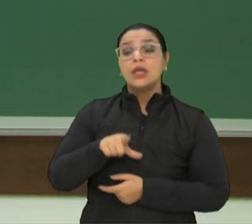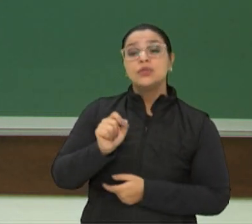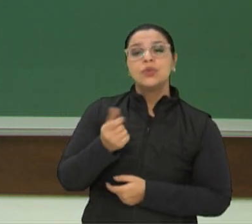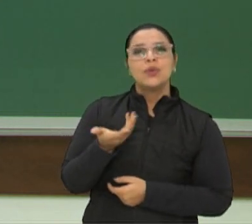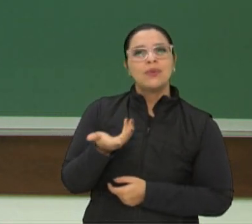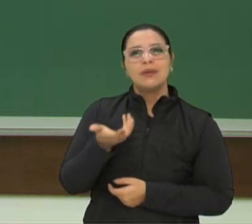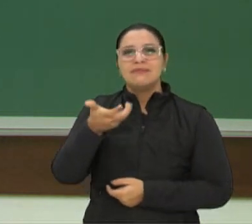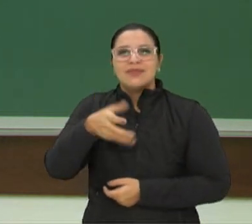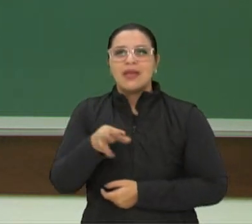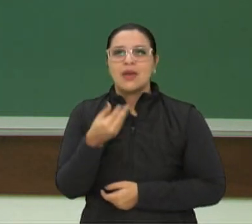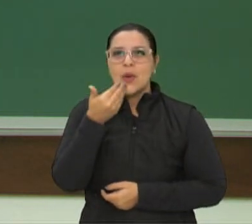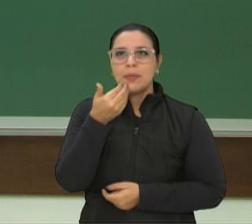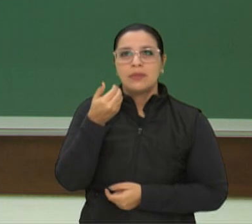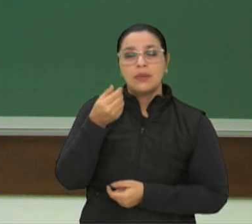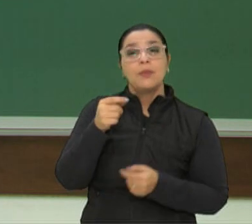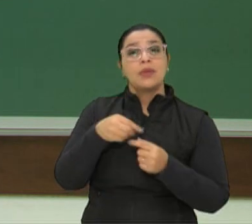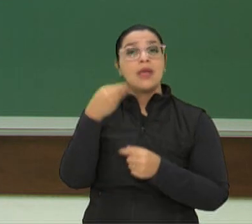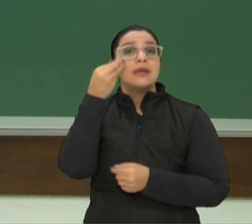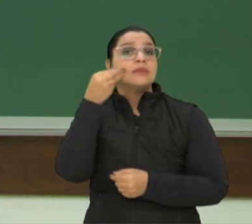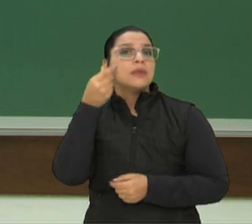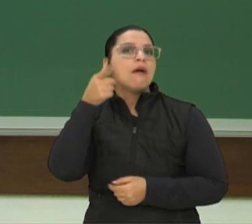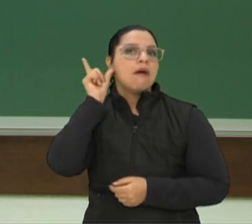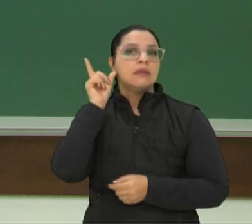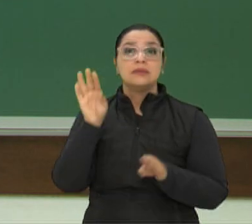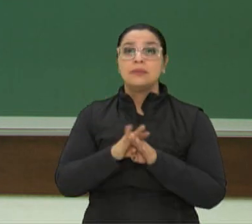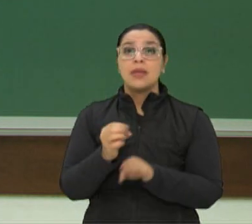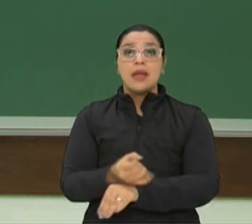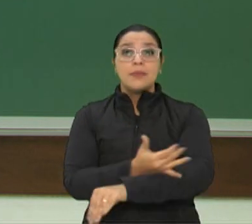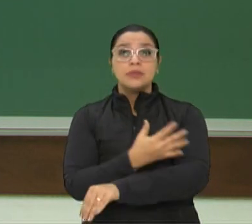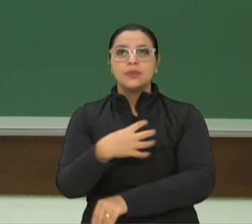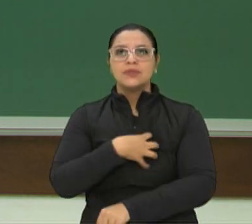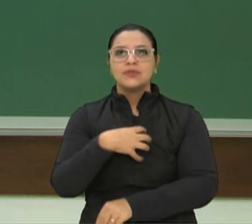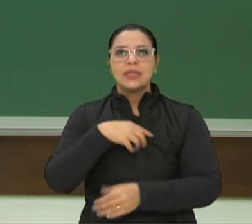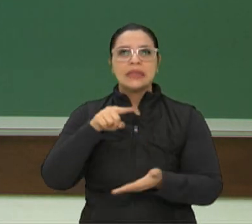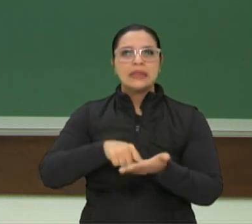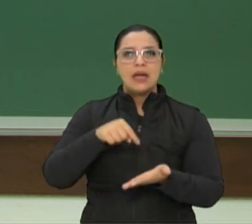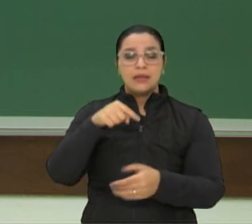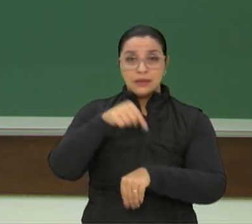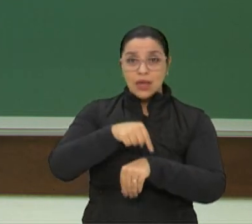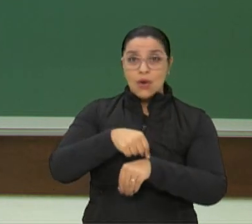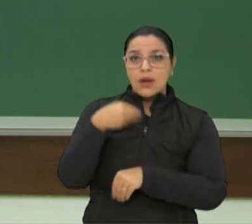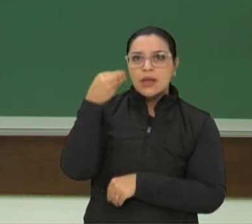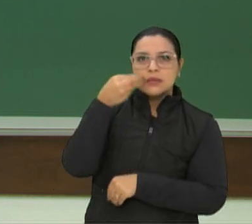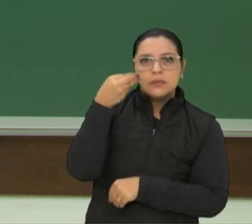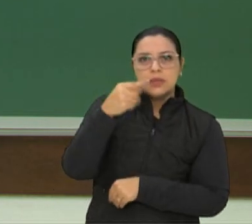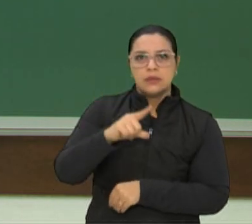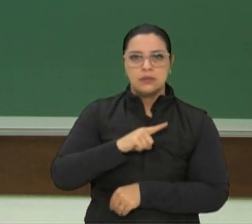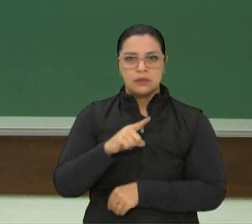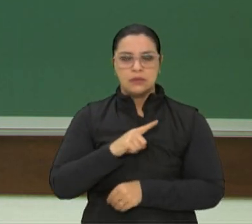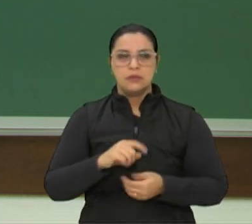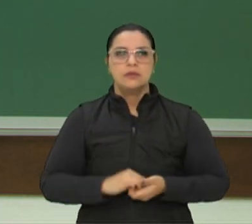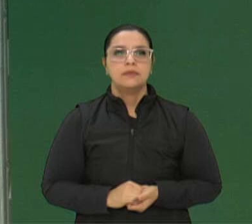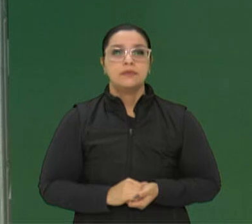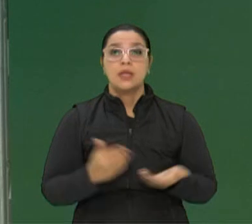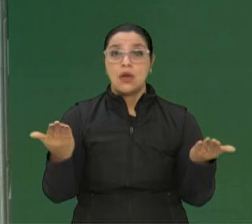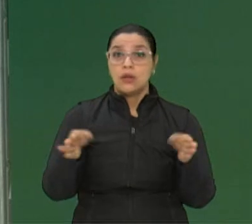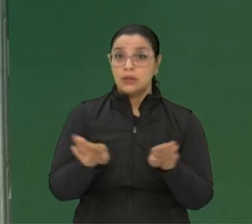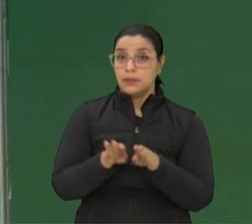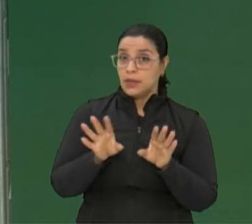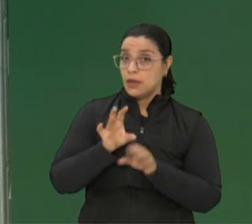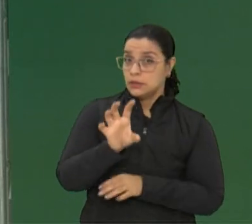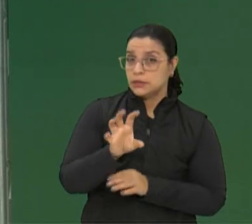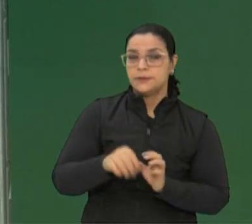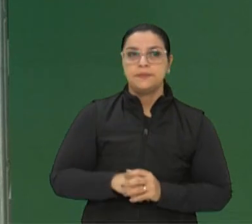você vivenciou antes, tá? E as emoções que você sentiu quando você viveu essas experiências. Basicamente